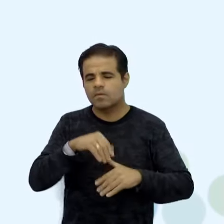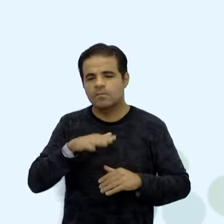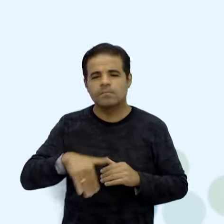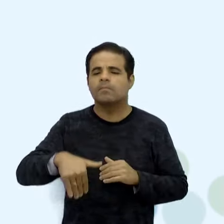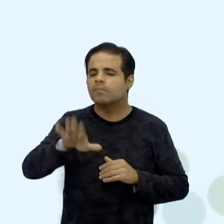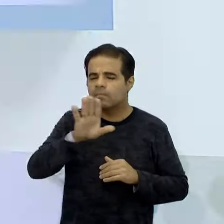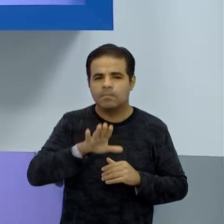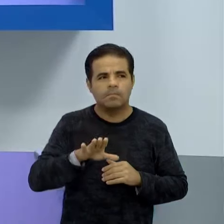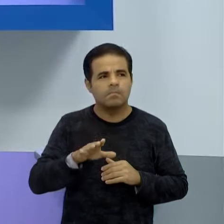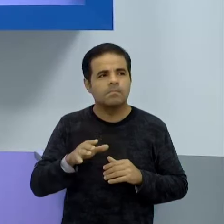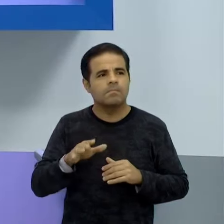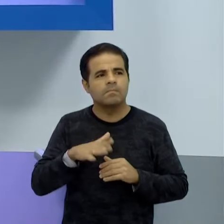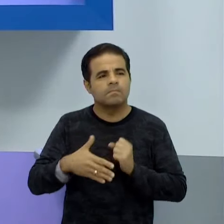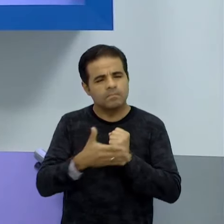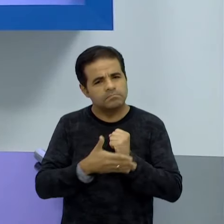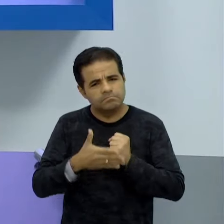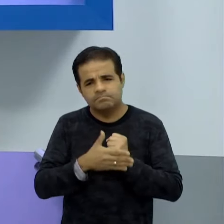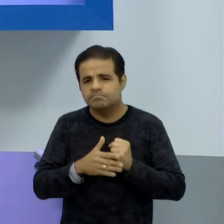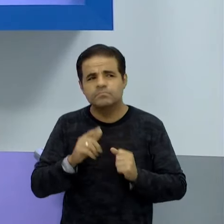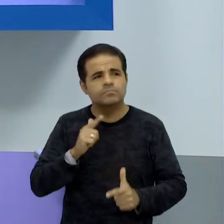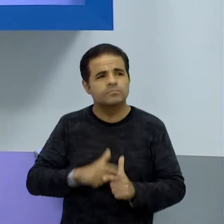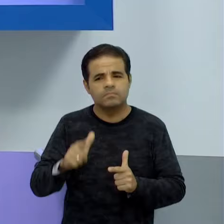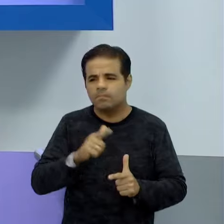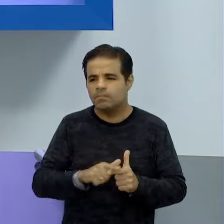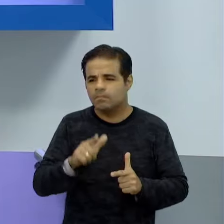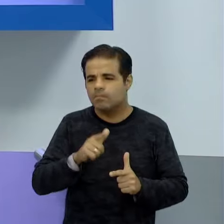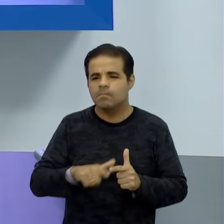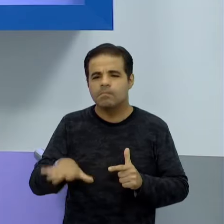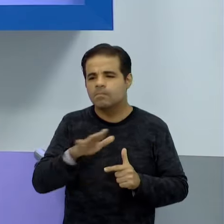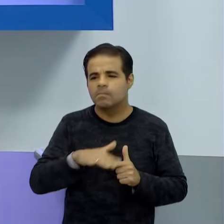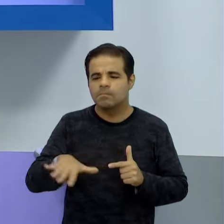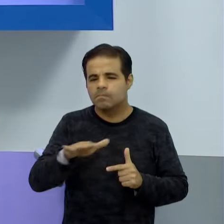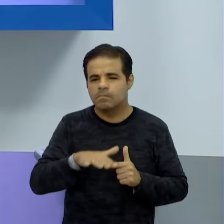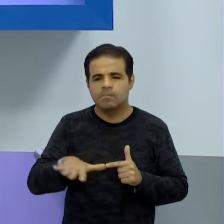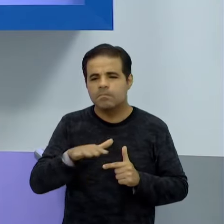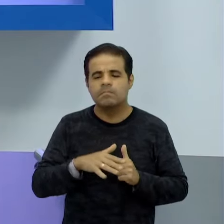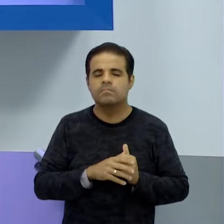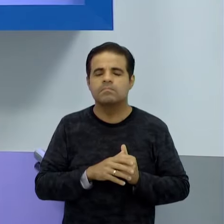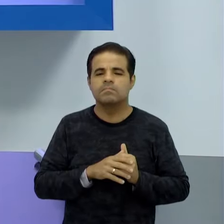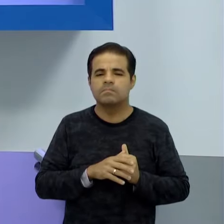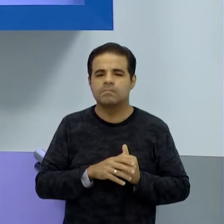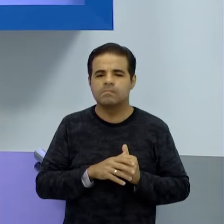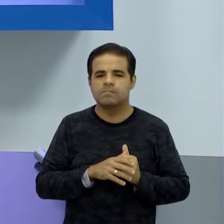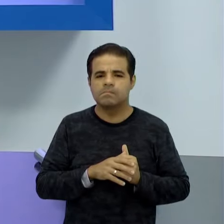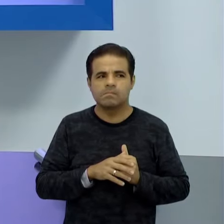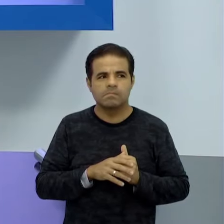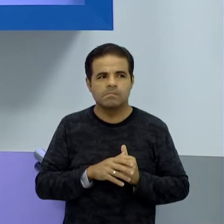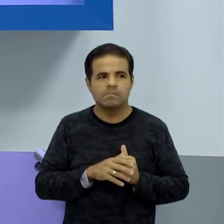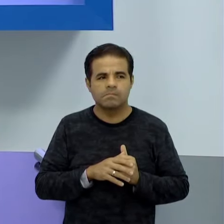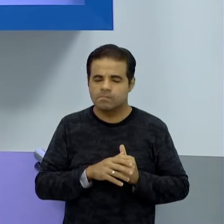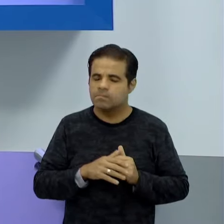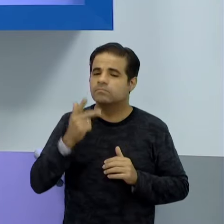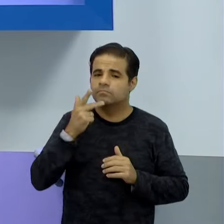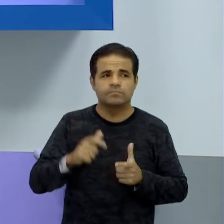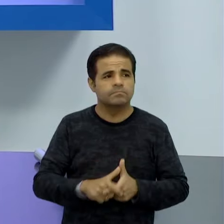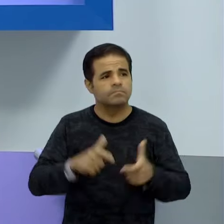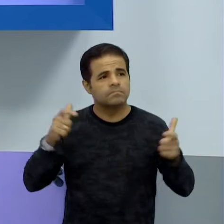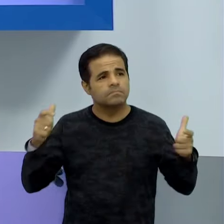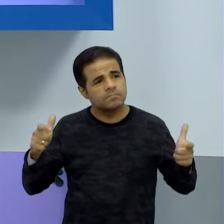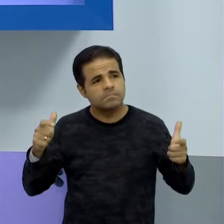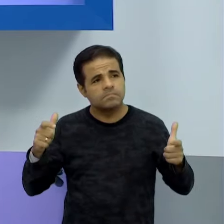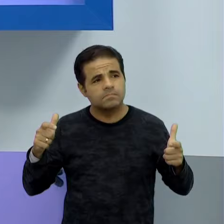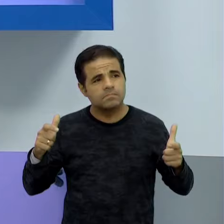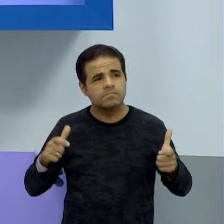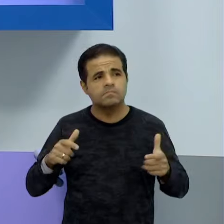inalienáveis. Basicamente, pessoal, olha só o problema. A gente tem um problema que é muito maior. Por quê?